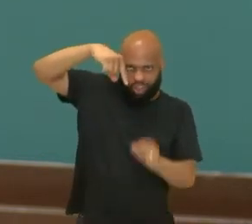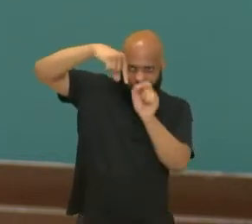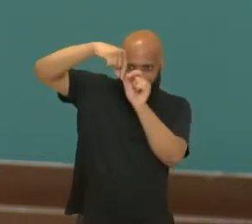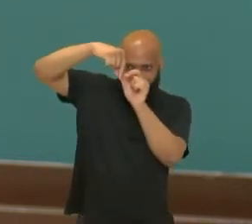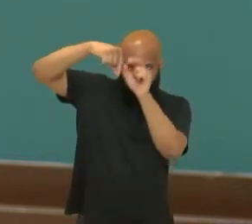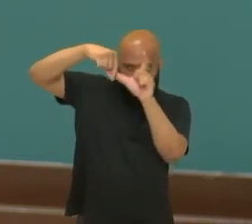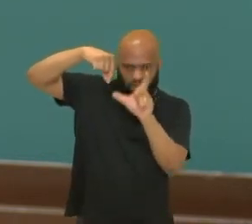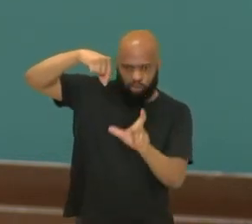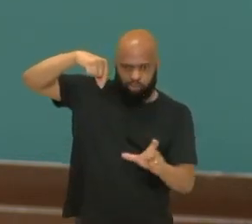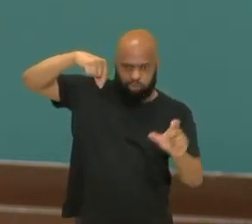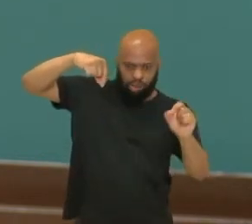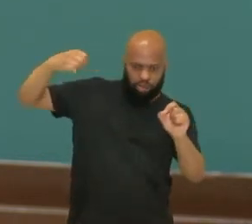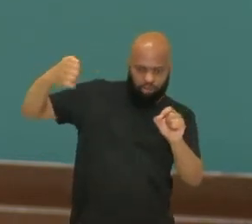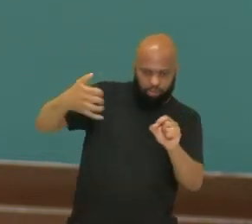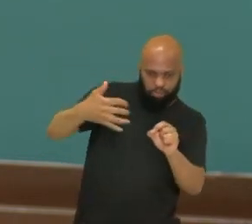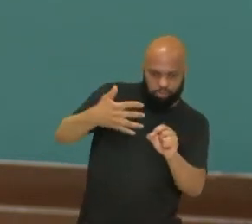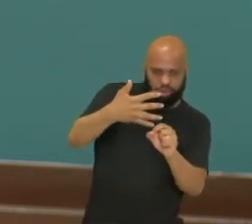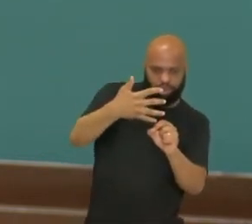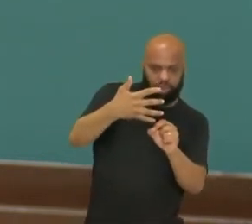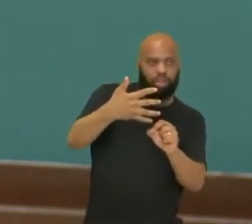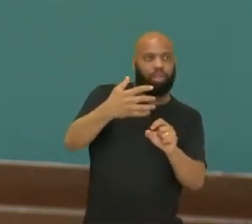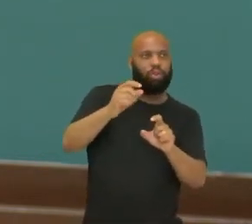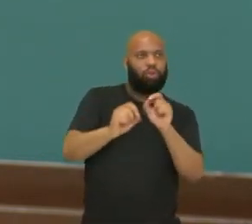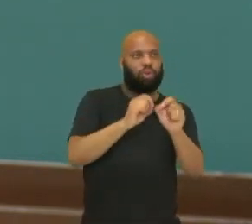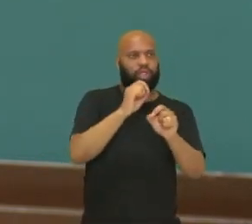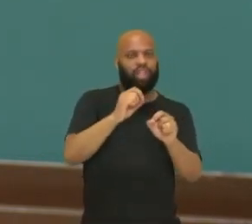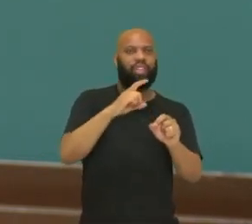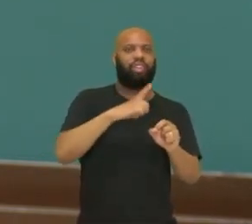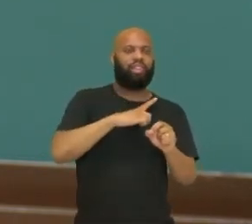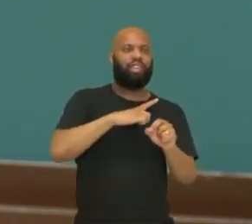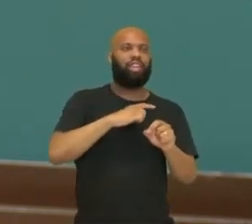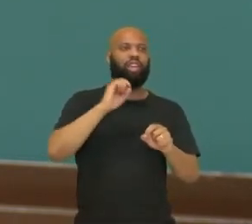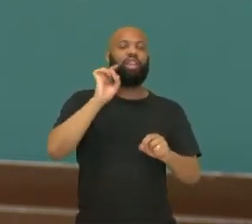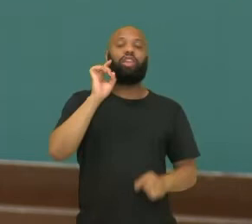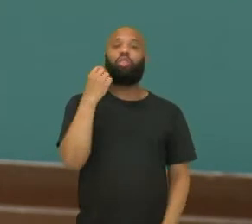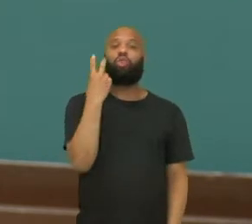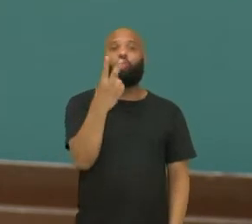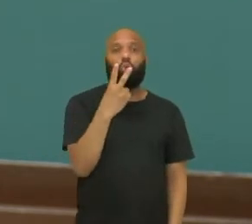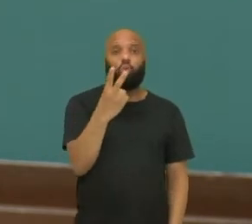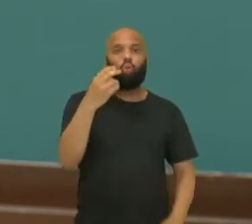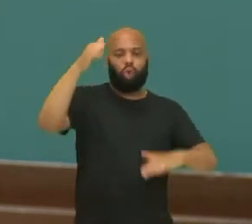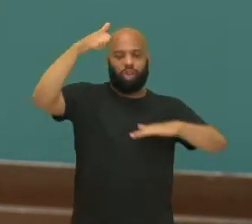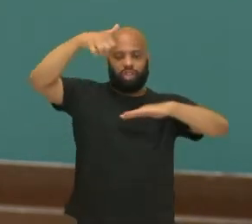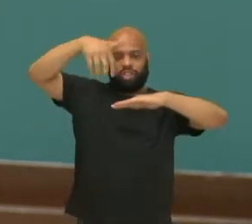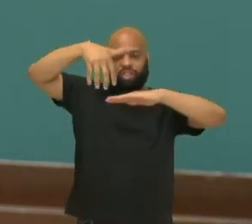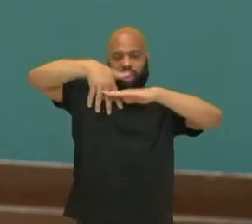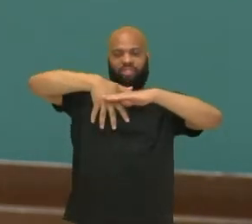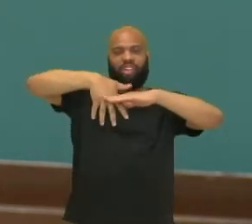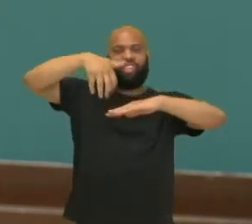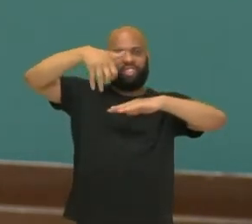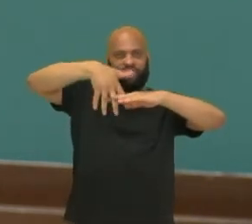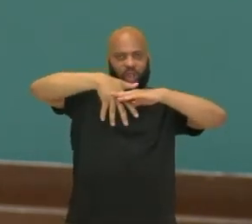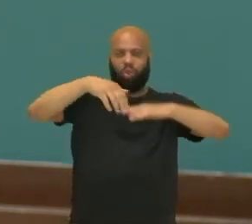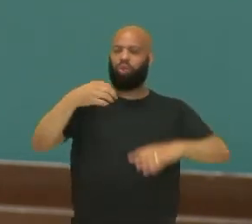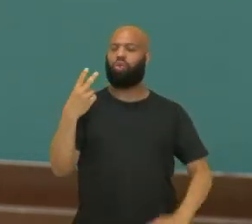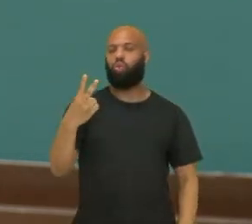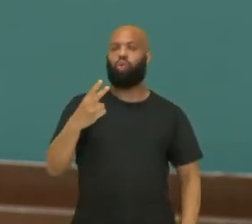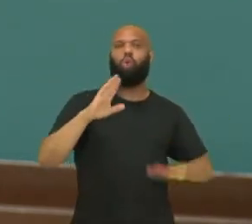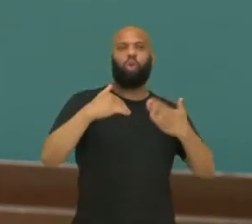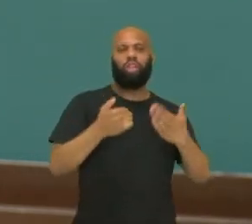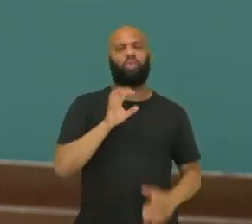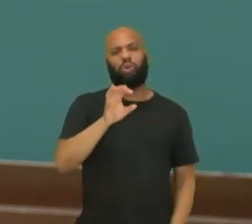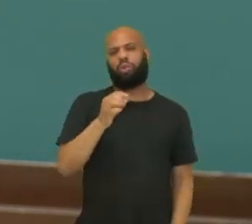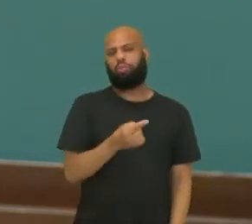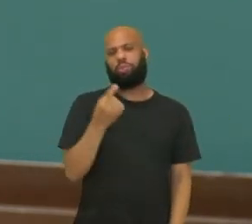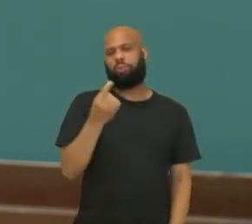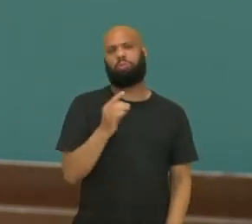reflexão interna total, ele volta, ele sai pela gota, ele sofre duas refrações, tá? Então, esse termo primário,